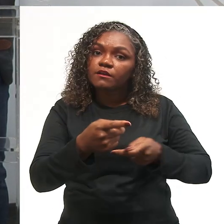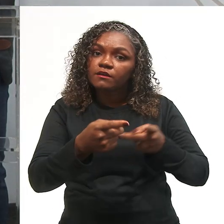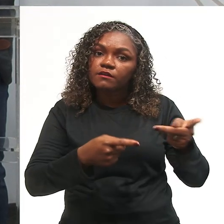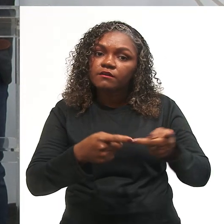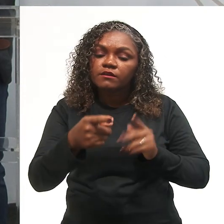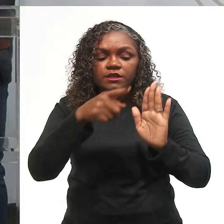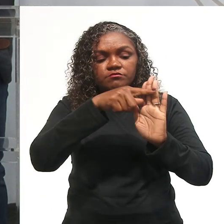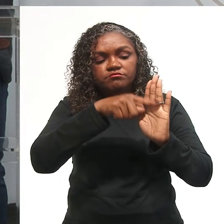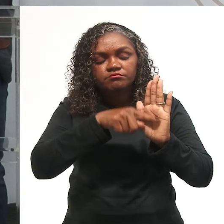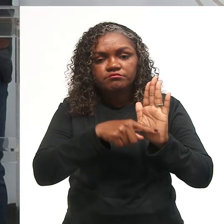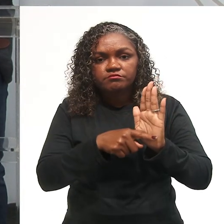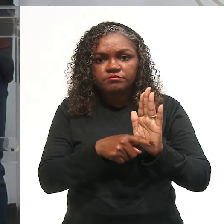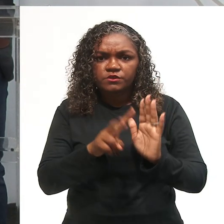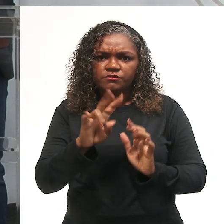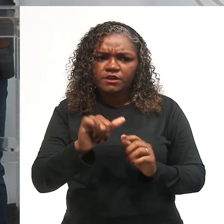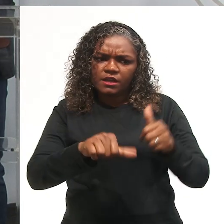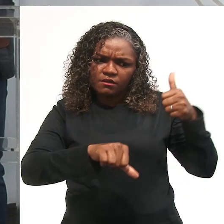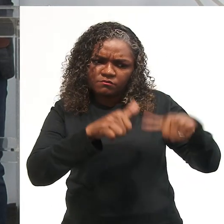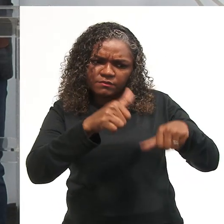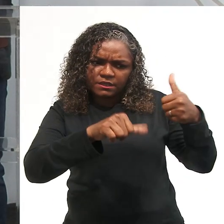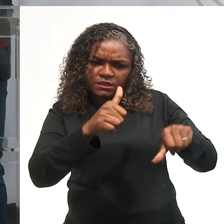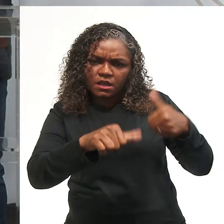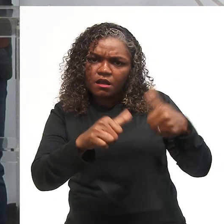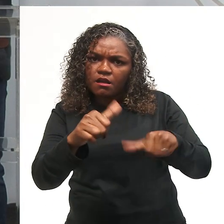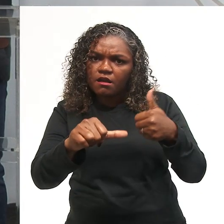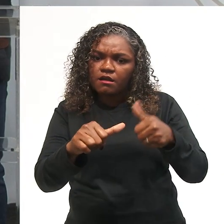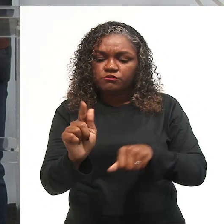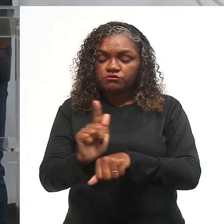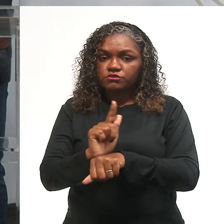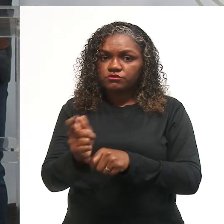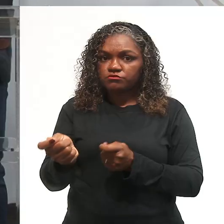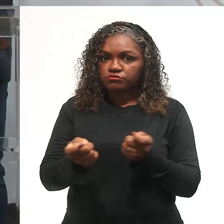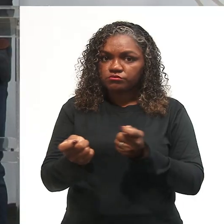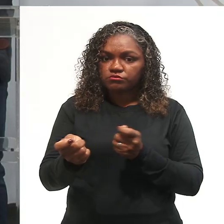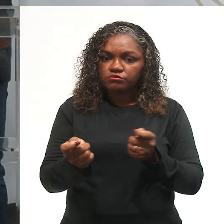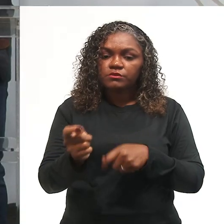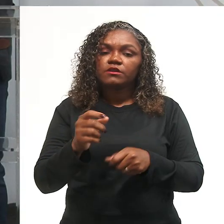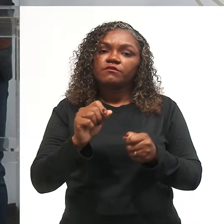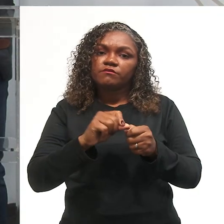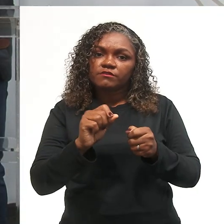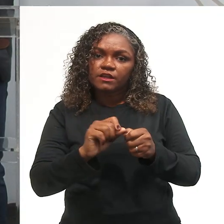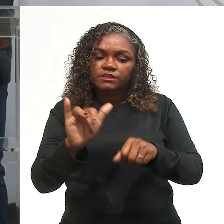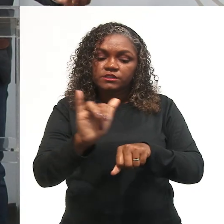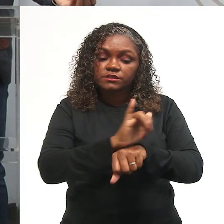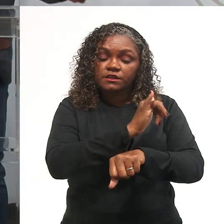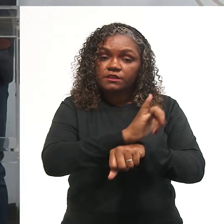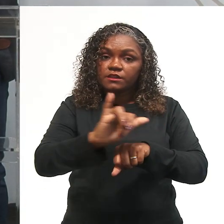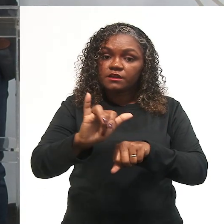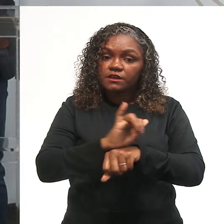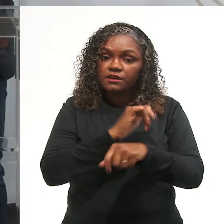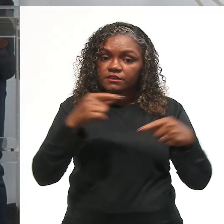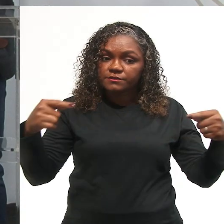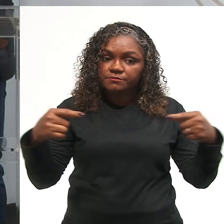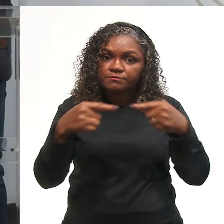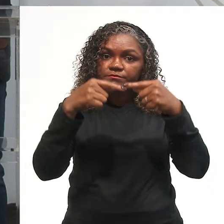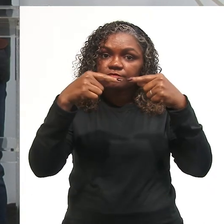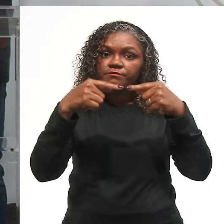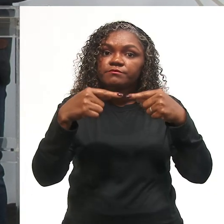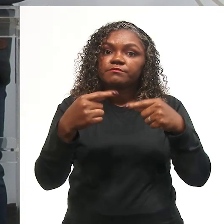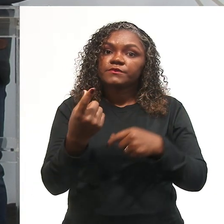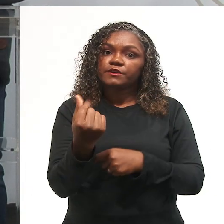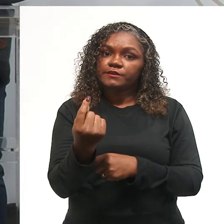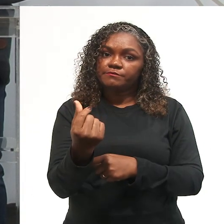instituídos e vão ser avaliados, né, ao mesmo tempo que o gestor coloca ações estratégicas vinculadas às